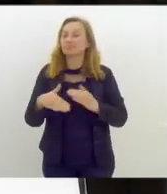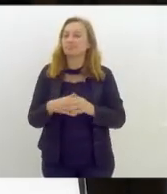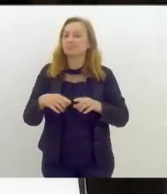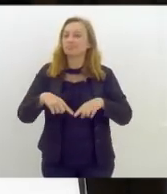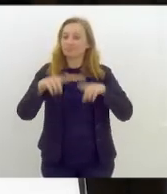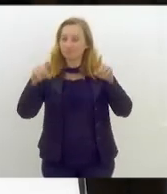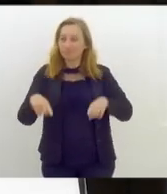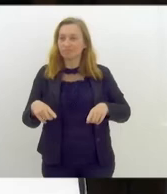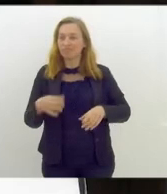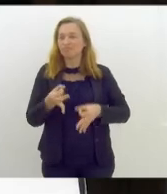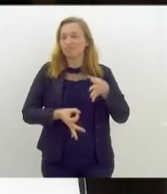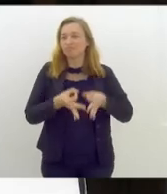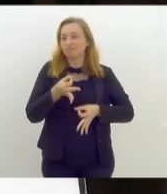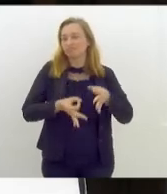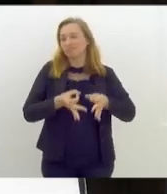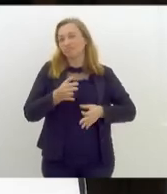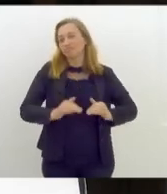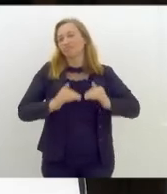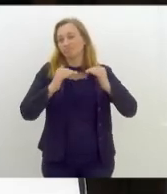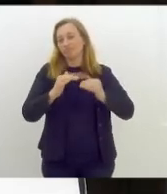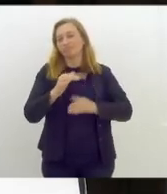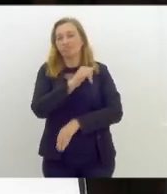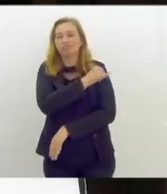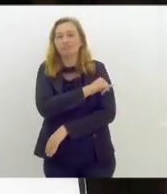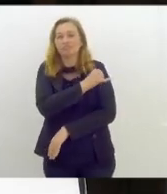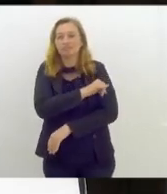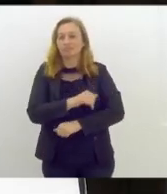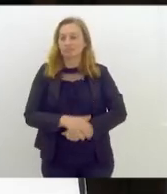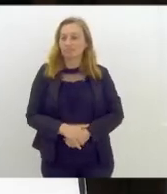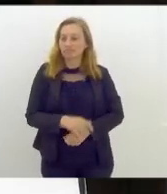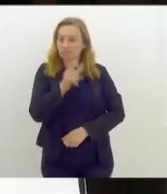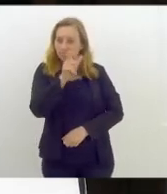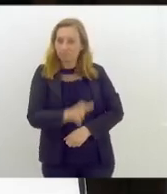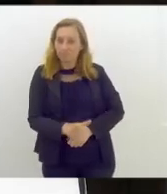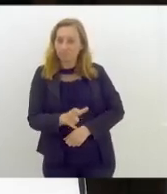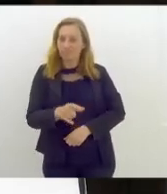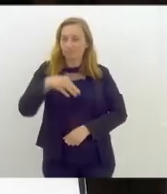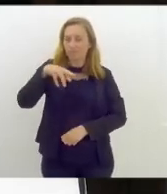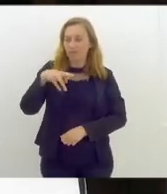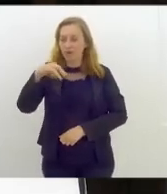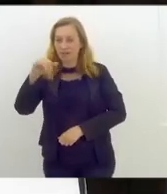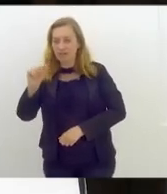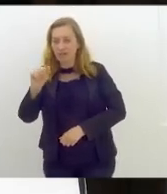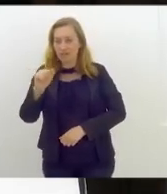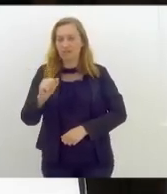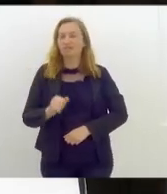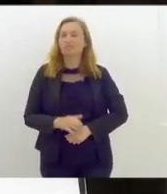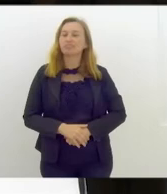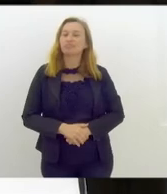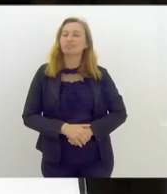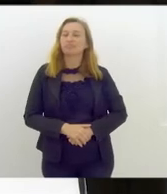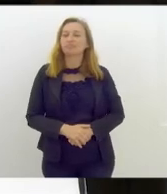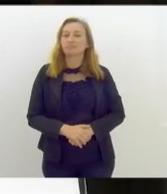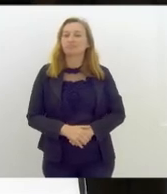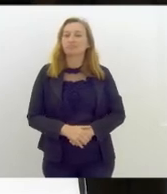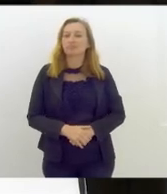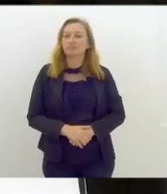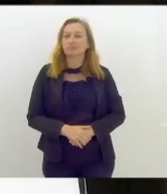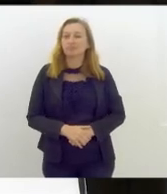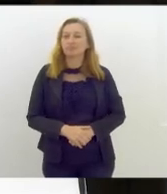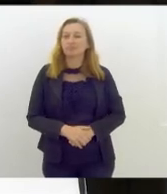Tribunal de Justiça do Rio de Janeiro, o que faço na pessoa da doutora Maria das Graças Costa Silva, da